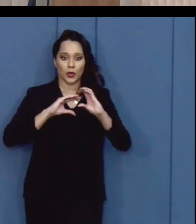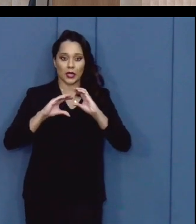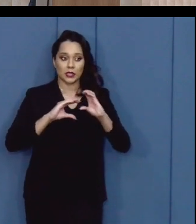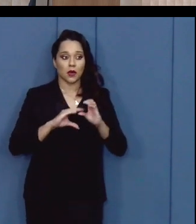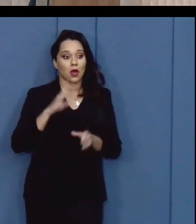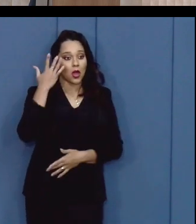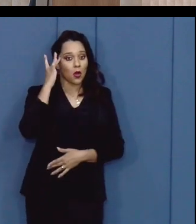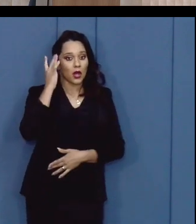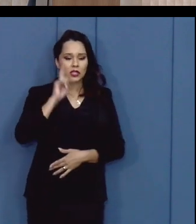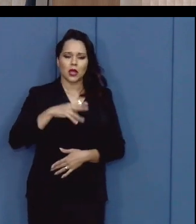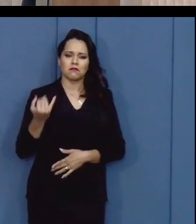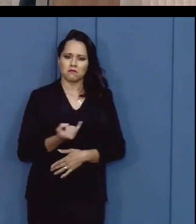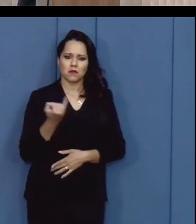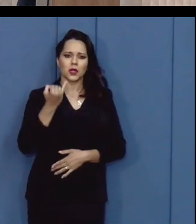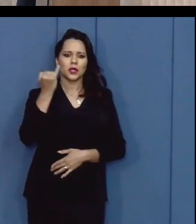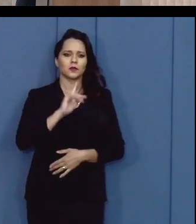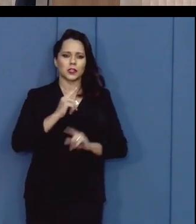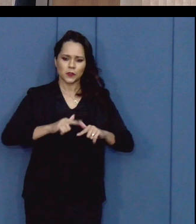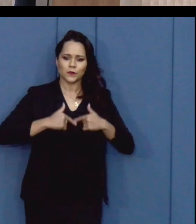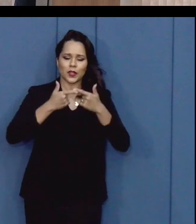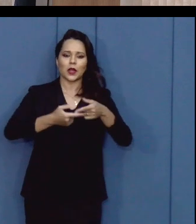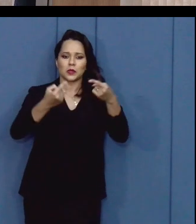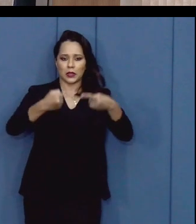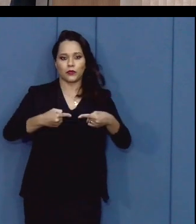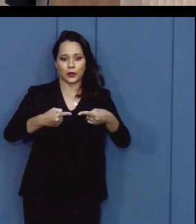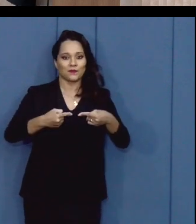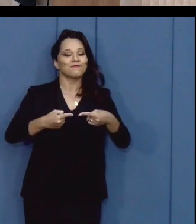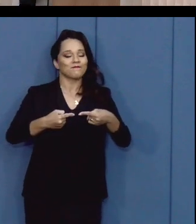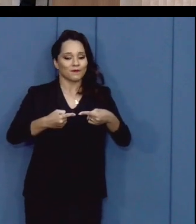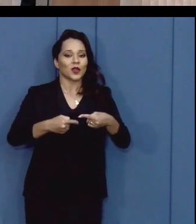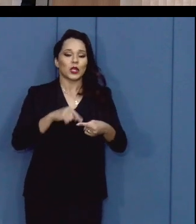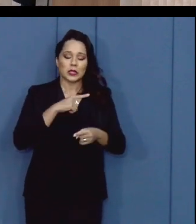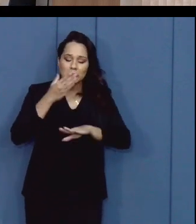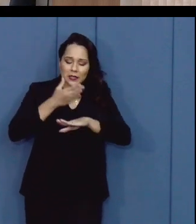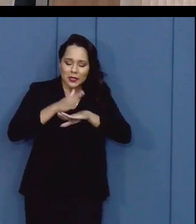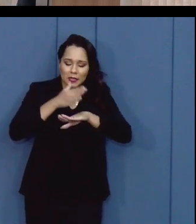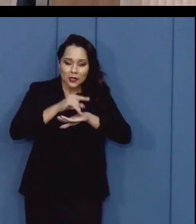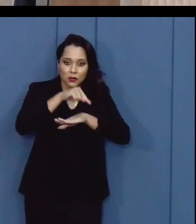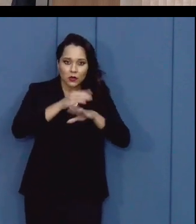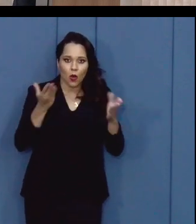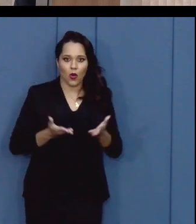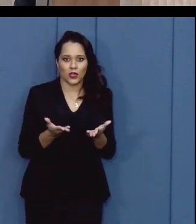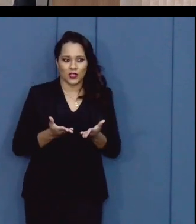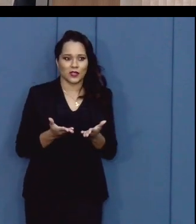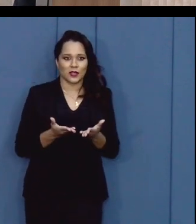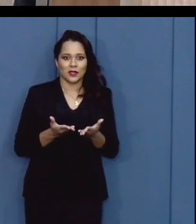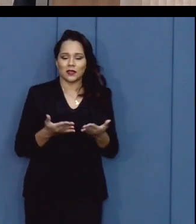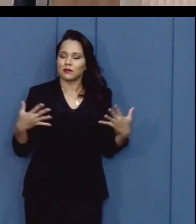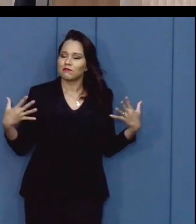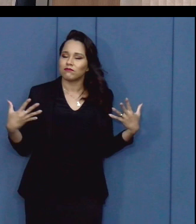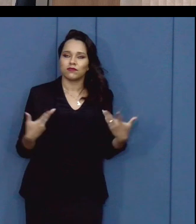Comunicação, eu acho que é uma coisa absolutamente importante para a gente enfrentar esses desafios. Nós estamos exercitando isso aqui hoje. De uma